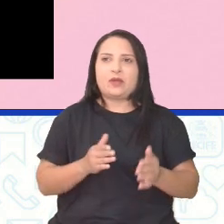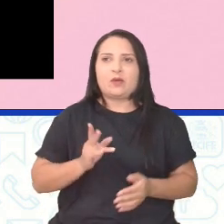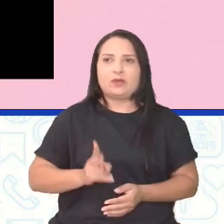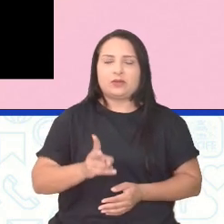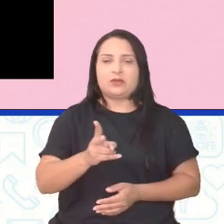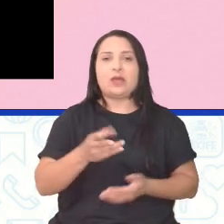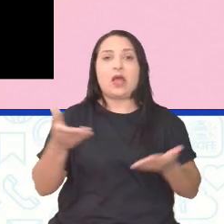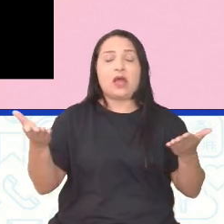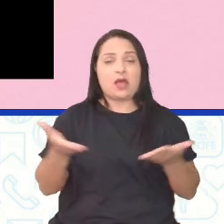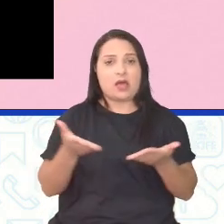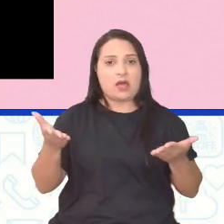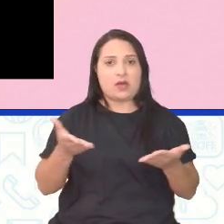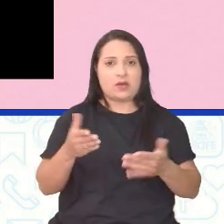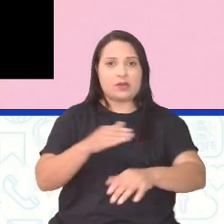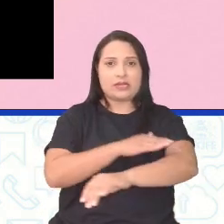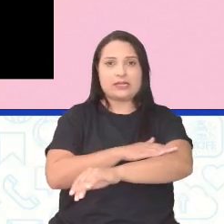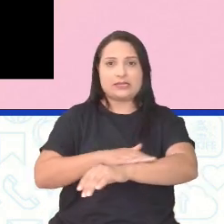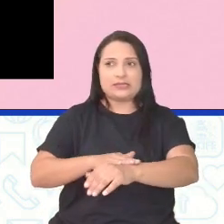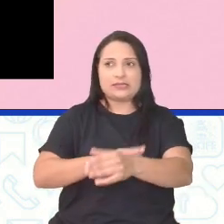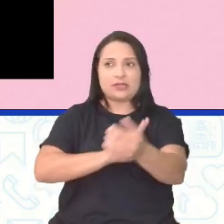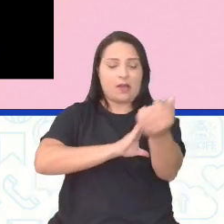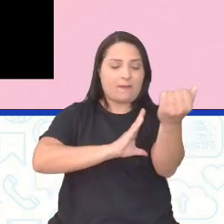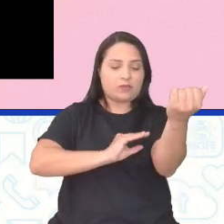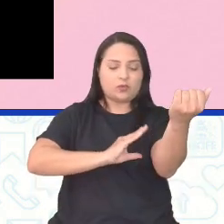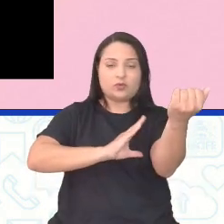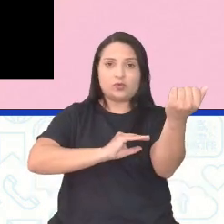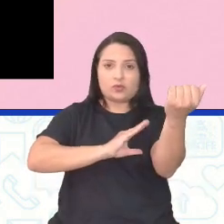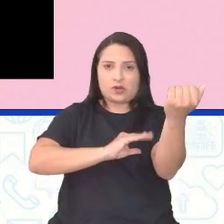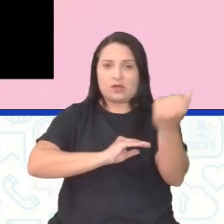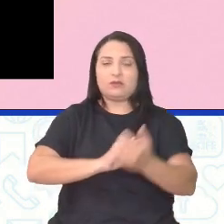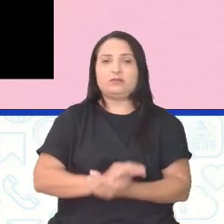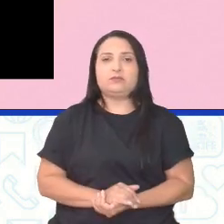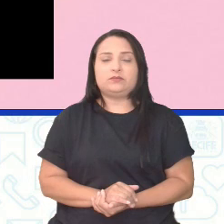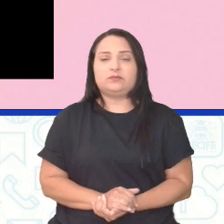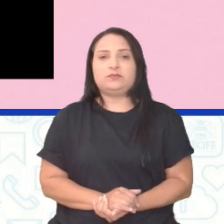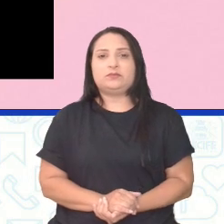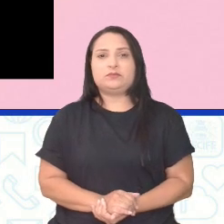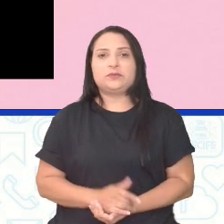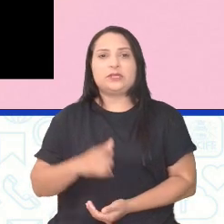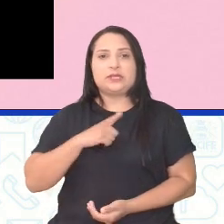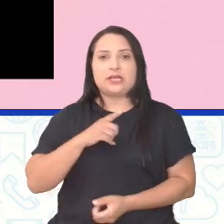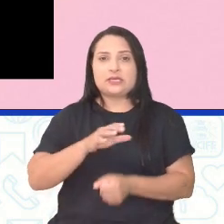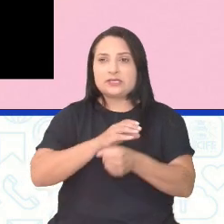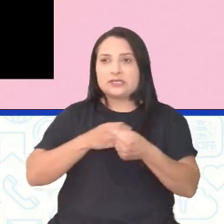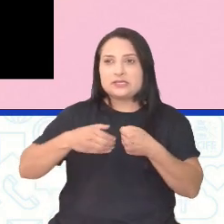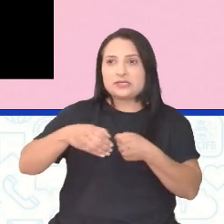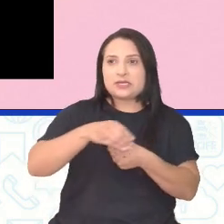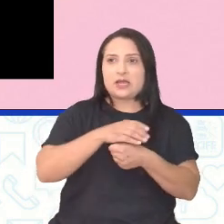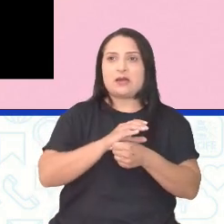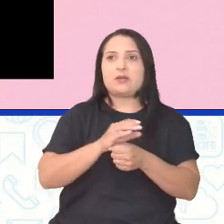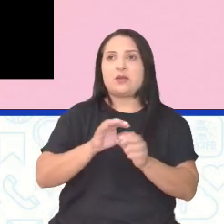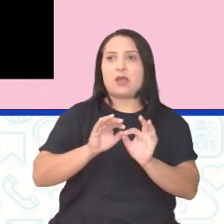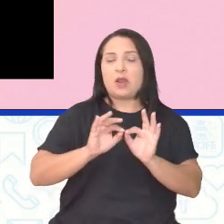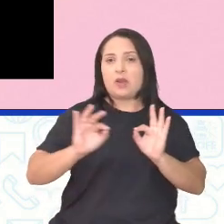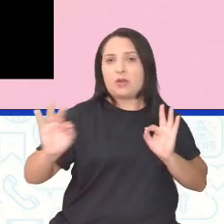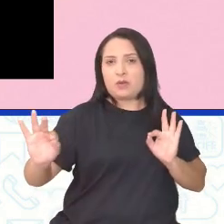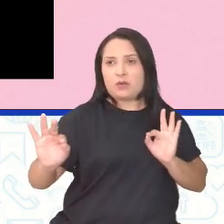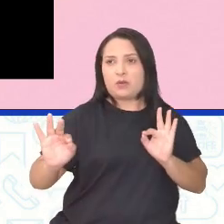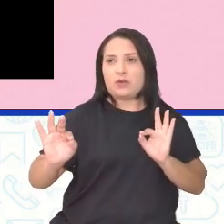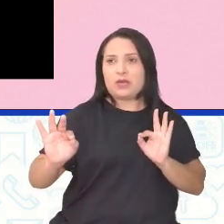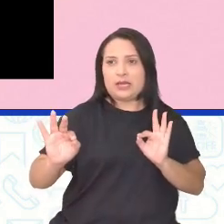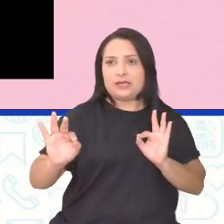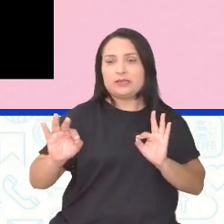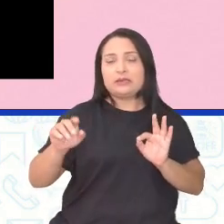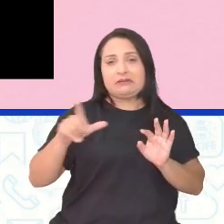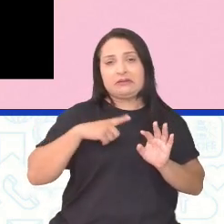para o tecido muscular, né? No tecido muscular, são células alongadas e especializadas em contração, como eu